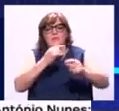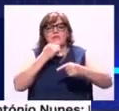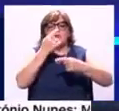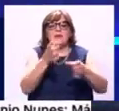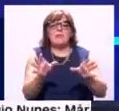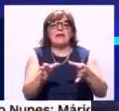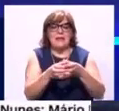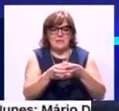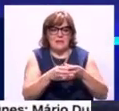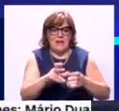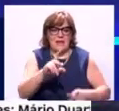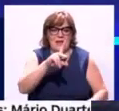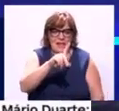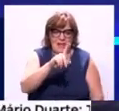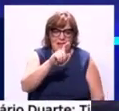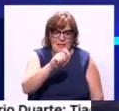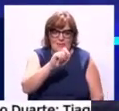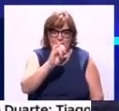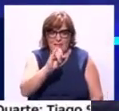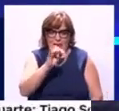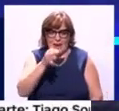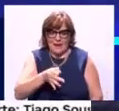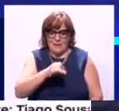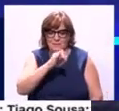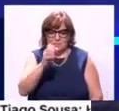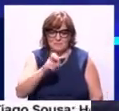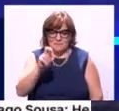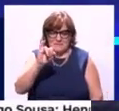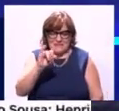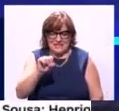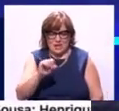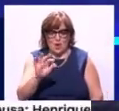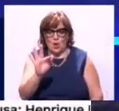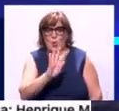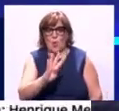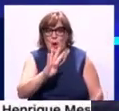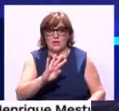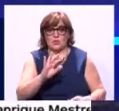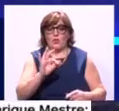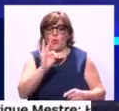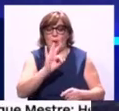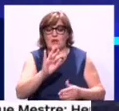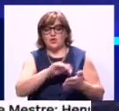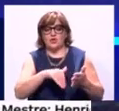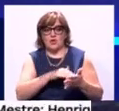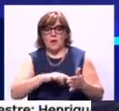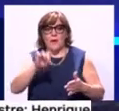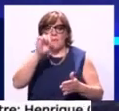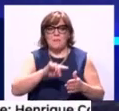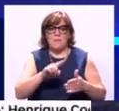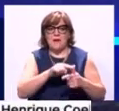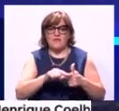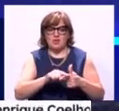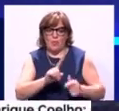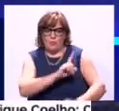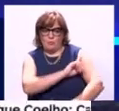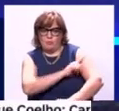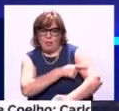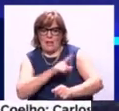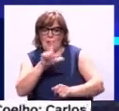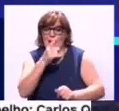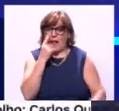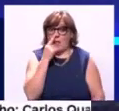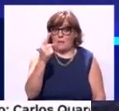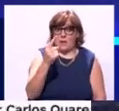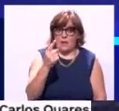equipa. Leipzig. Quarto escalão alemão, primeira divisão, uma das equipas poderosas da Liga Alemã.